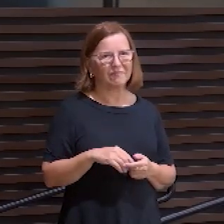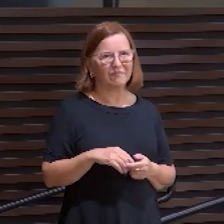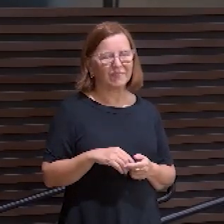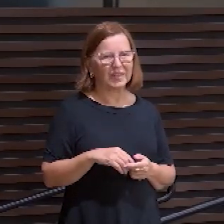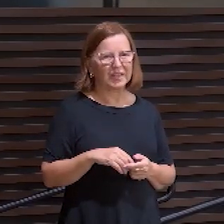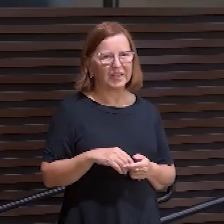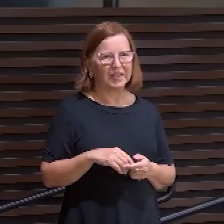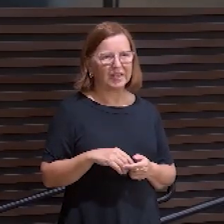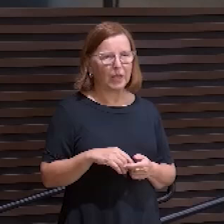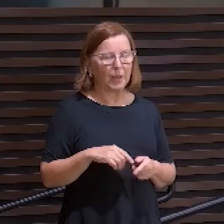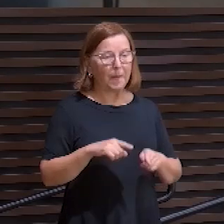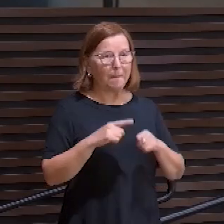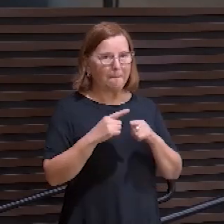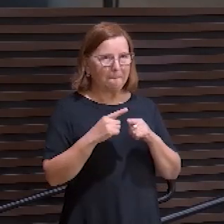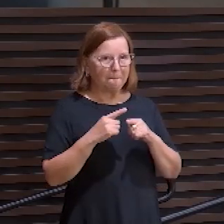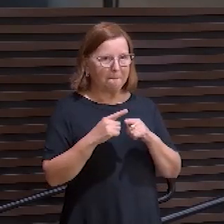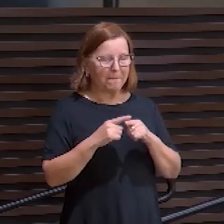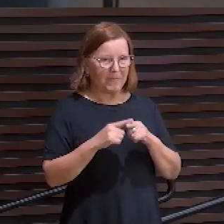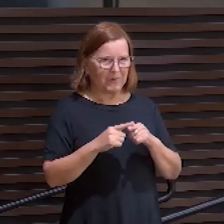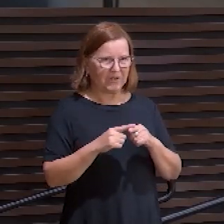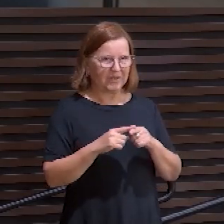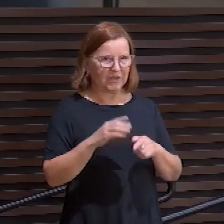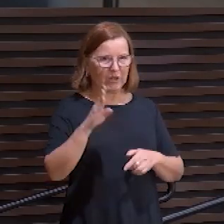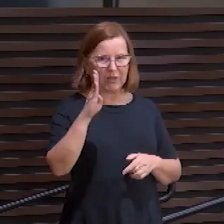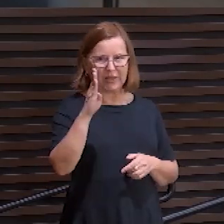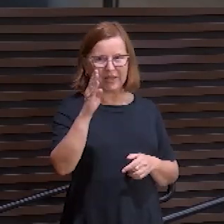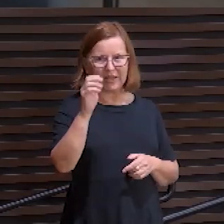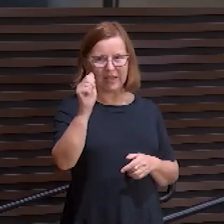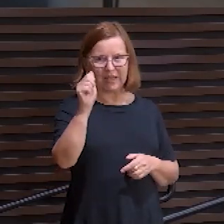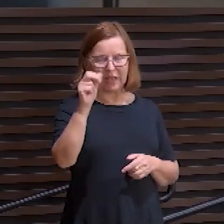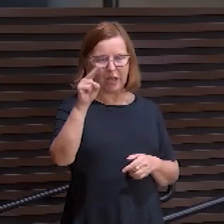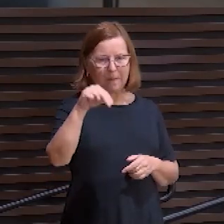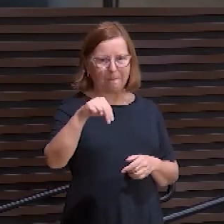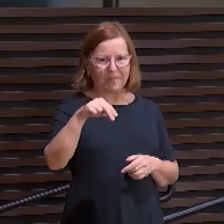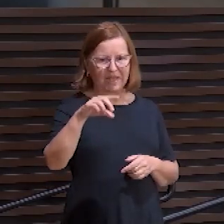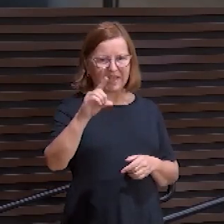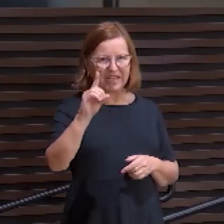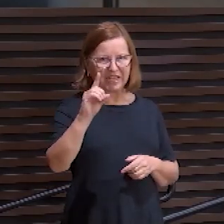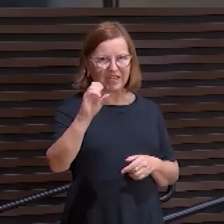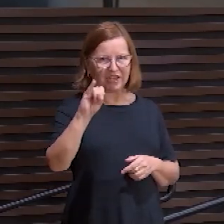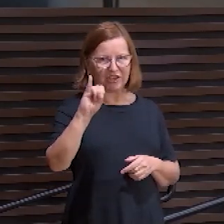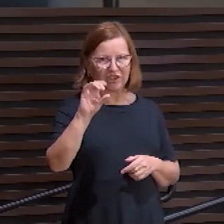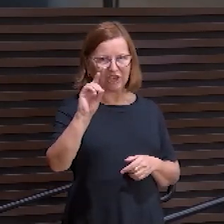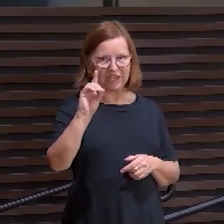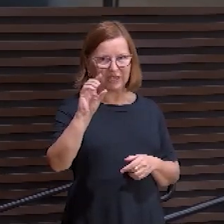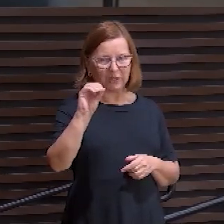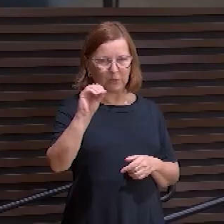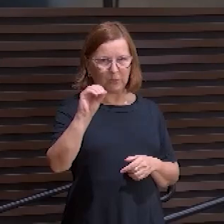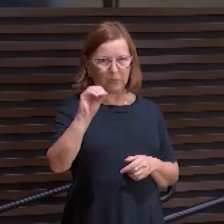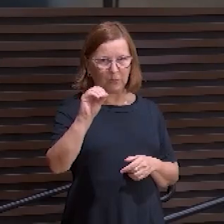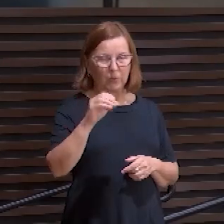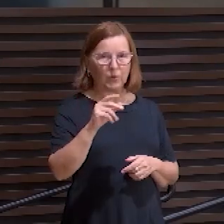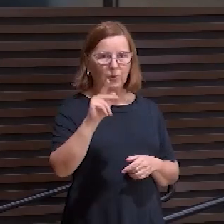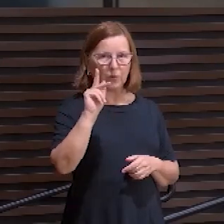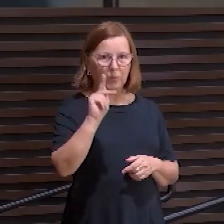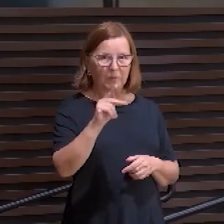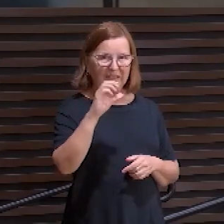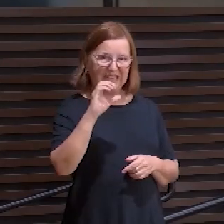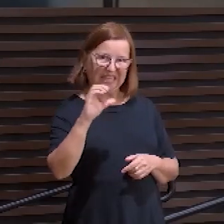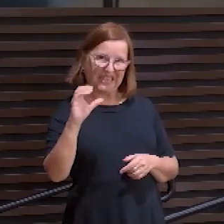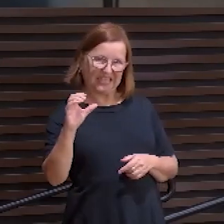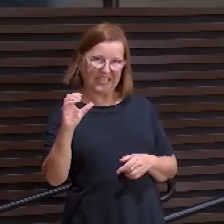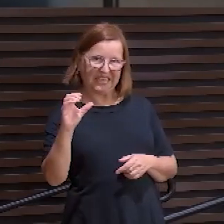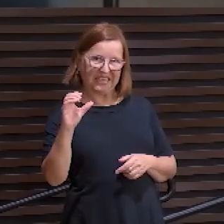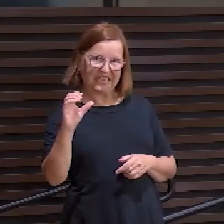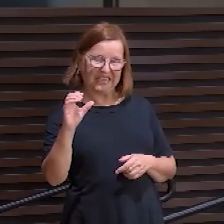PCC e tem bandido das cúpulas sociais, mas todos